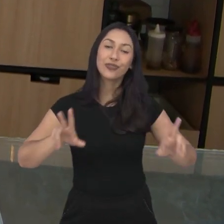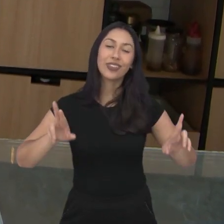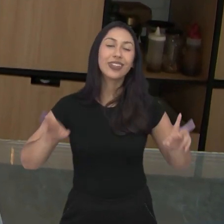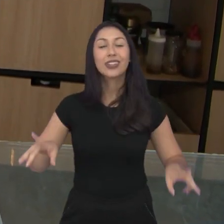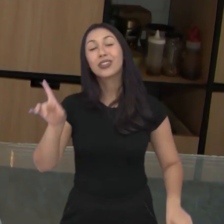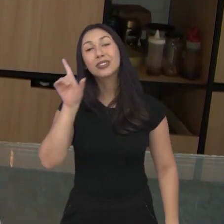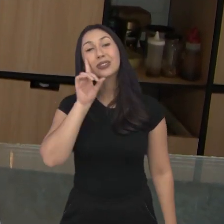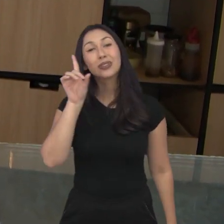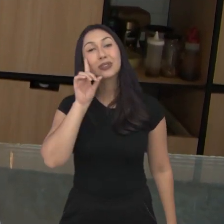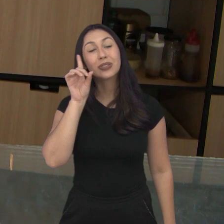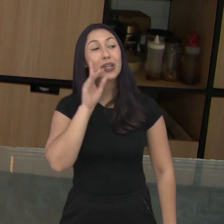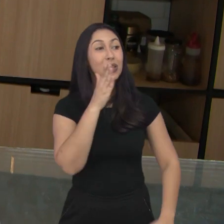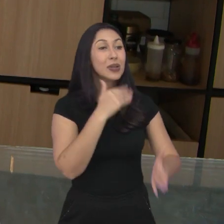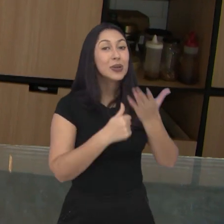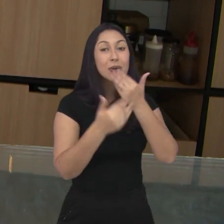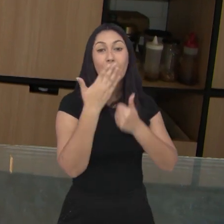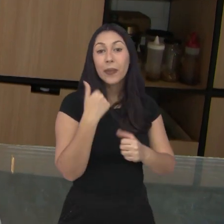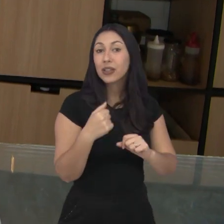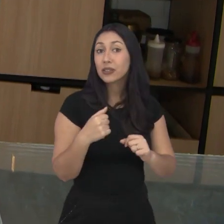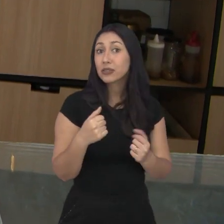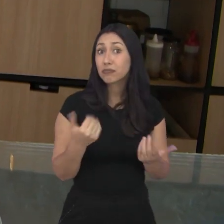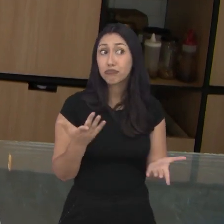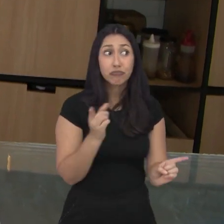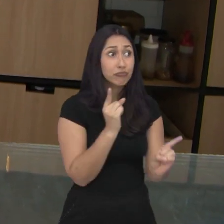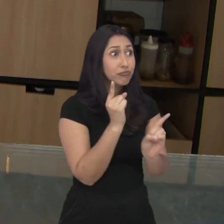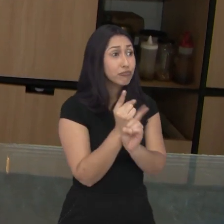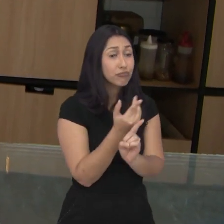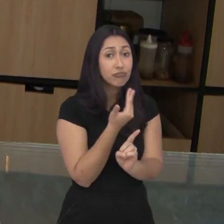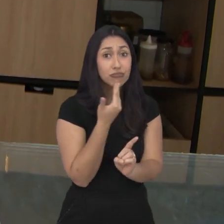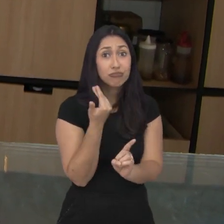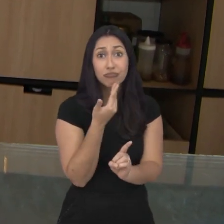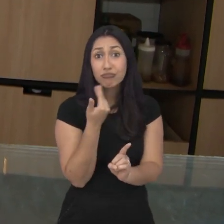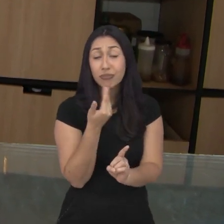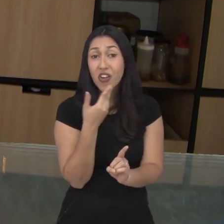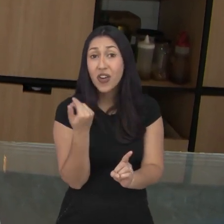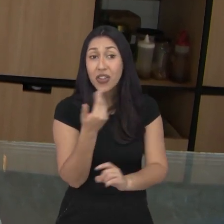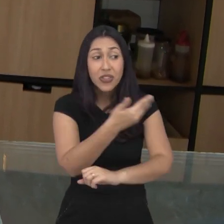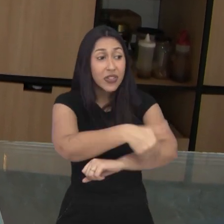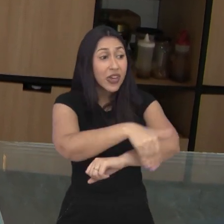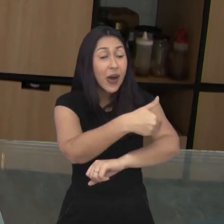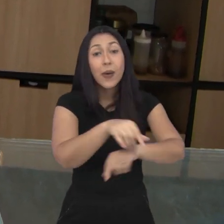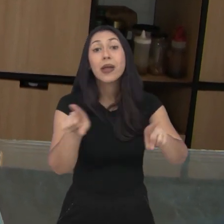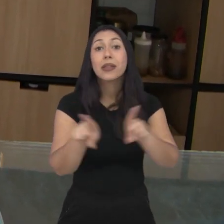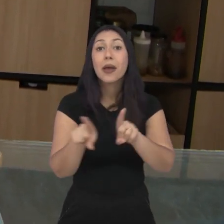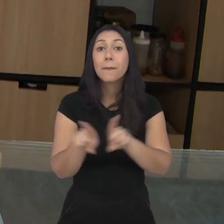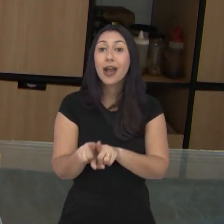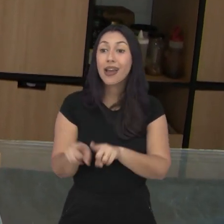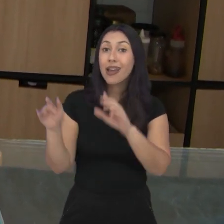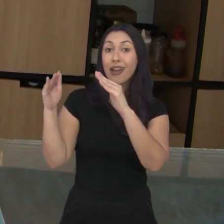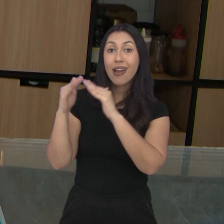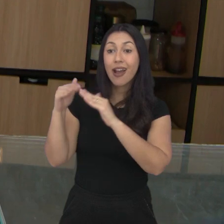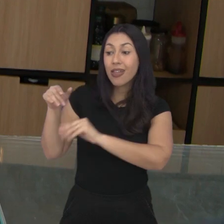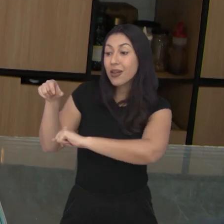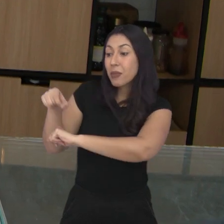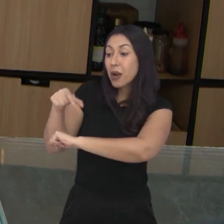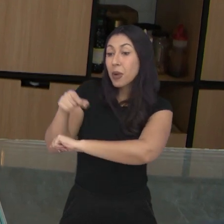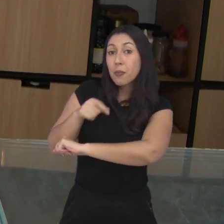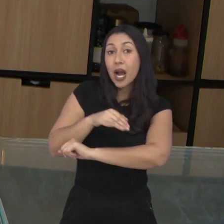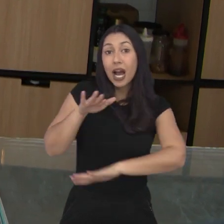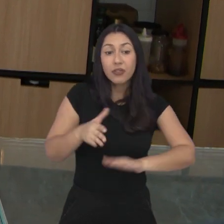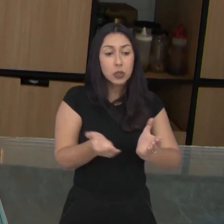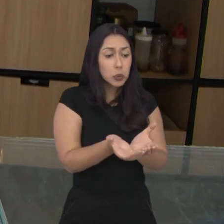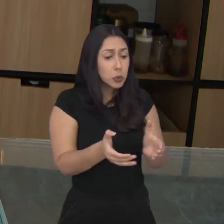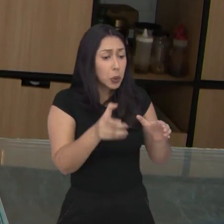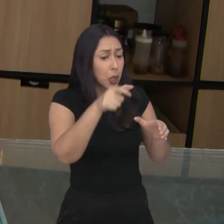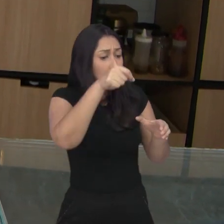nossa culinária do dia a dia, com alimentos que podem ser encontrados por aí, às vezes nas ruas, ou cultivados nos nossos quintais, ou até